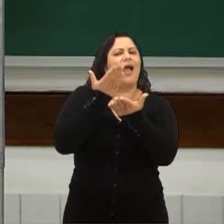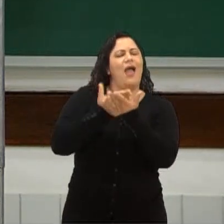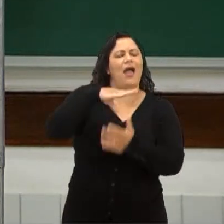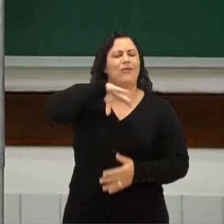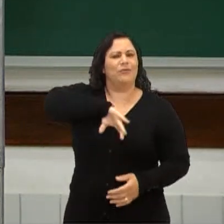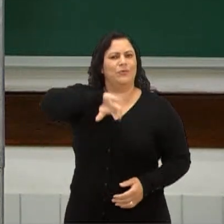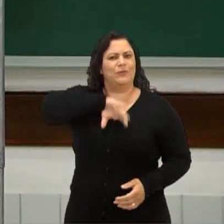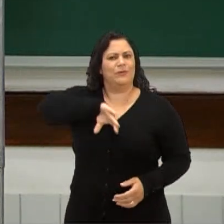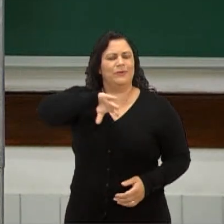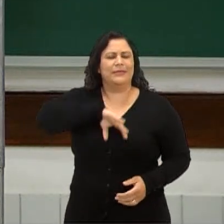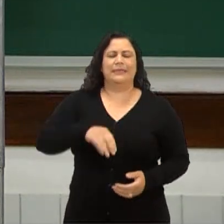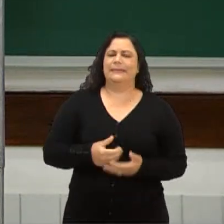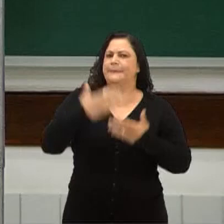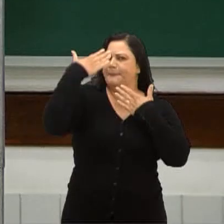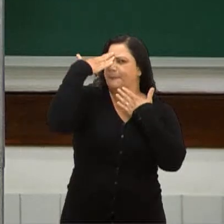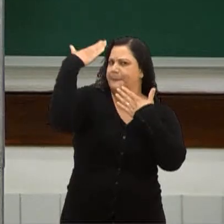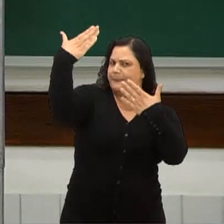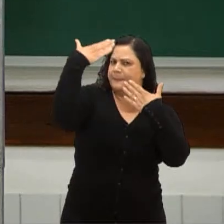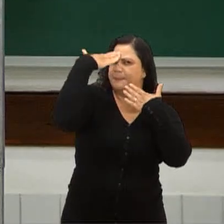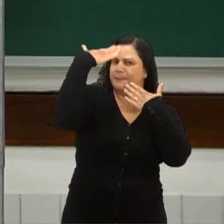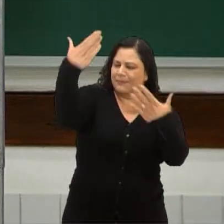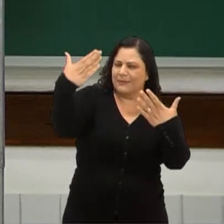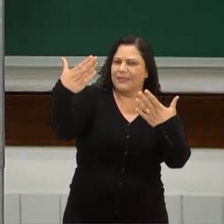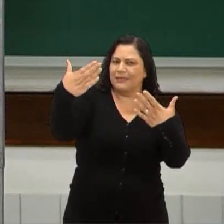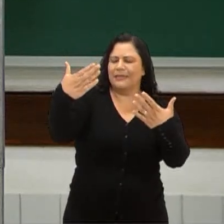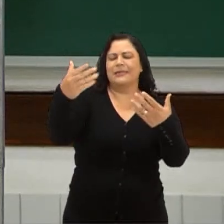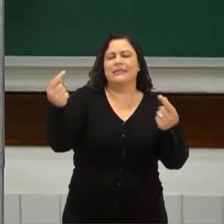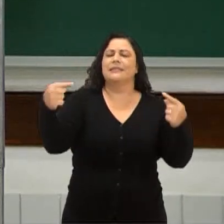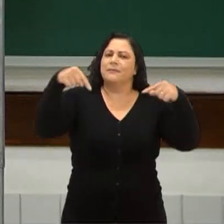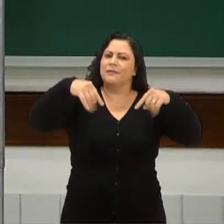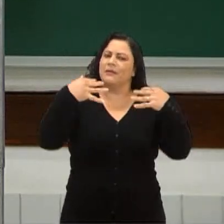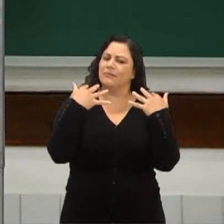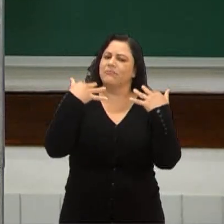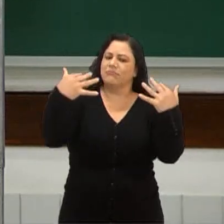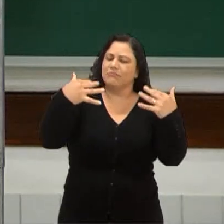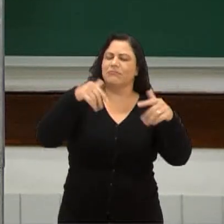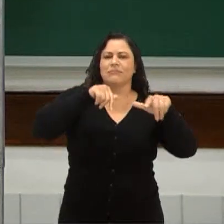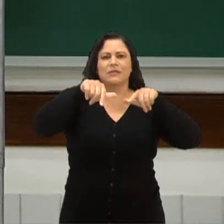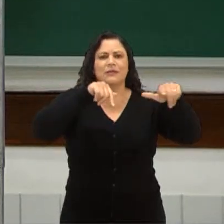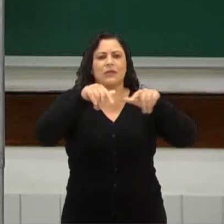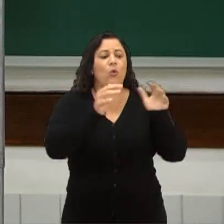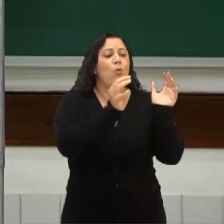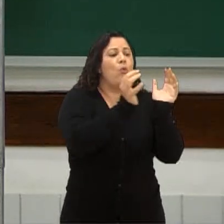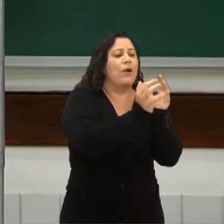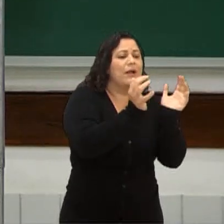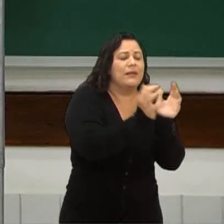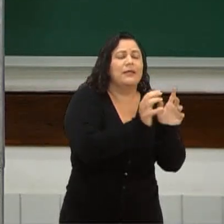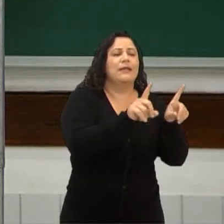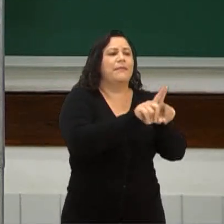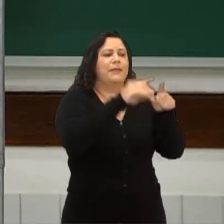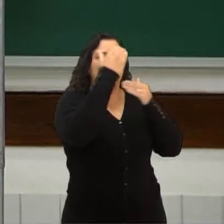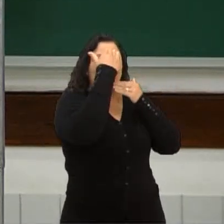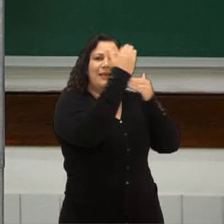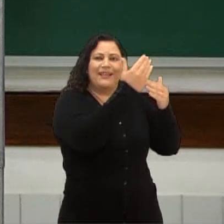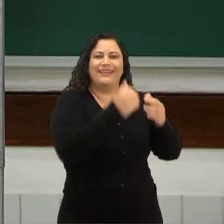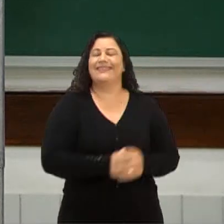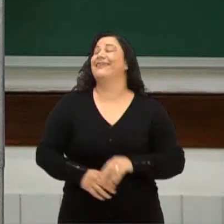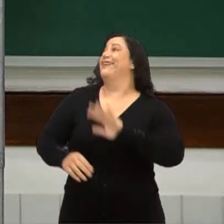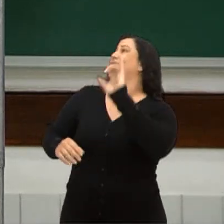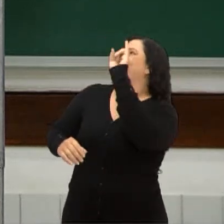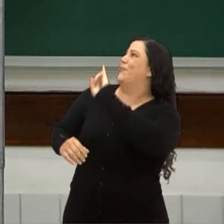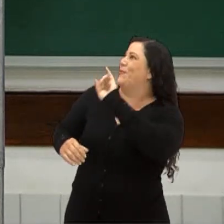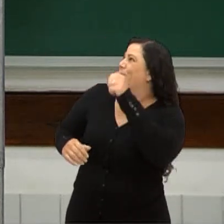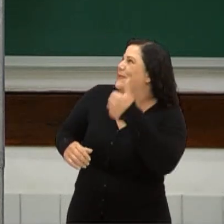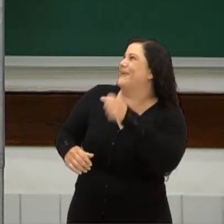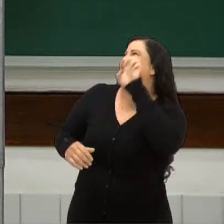cumprimentá-los e agradecê-los pela confiança no nosso trabalho. Quero cumprimentar a equipe aqui que ajuda muito a nossa aula. Quero cumprimentar a Elisângela, que